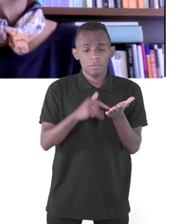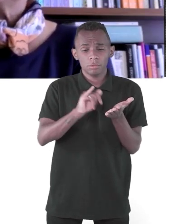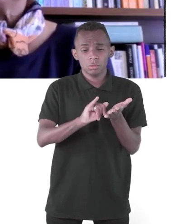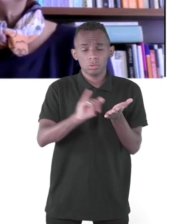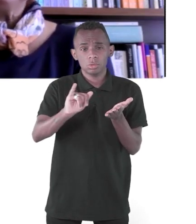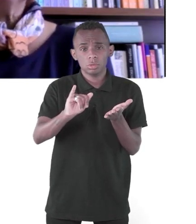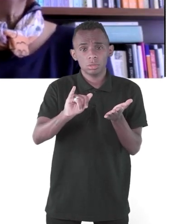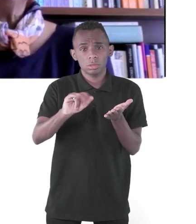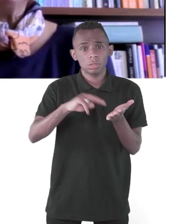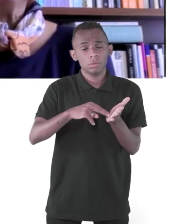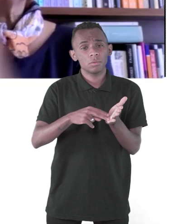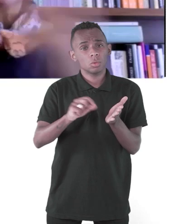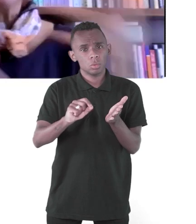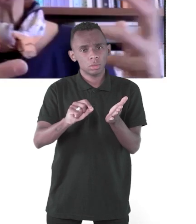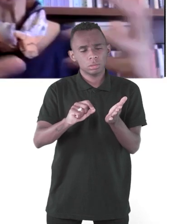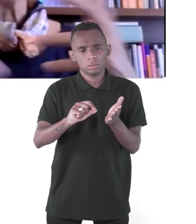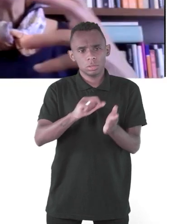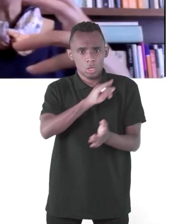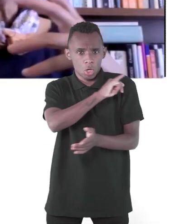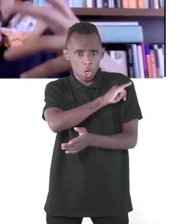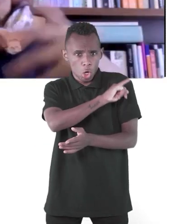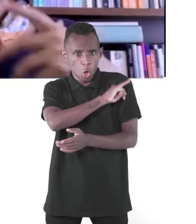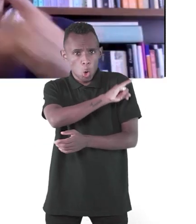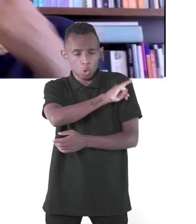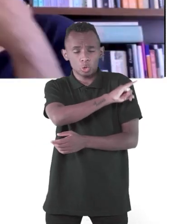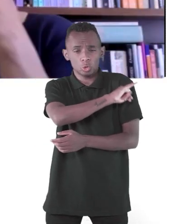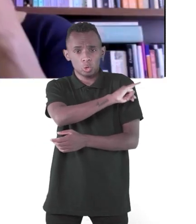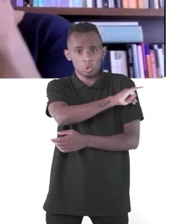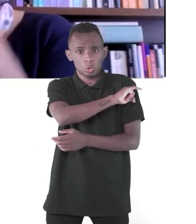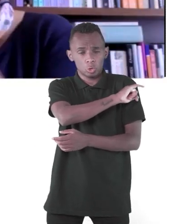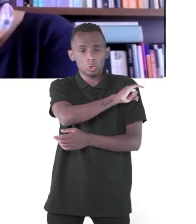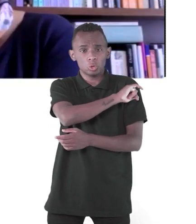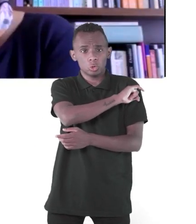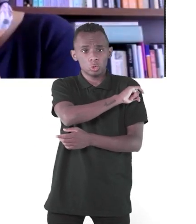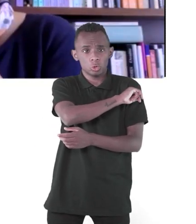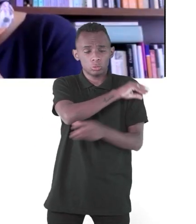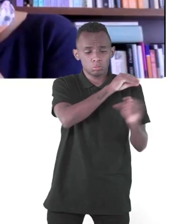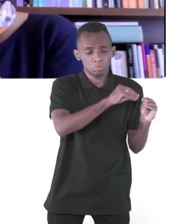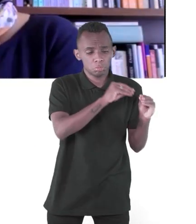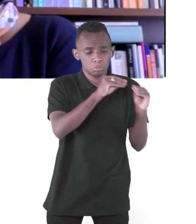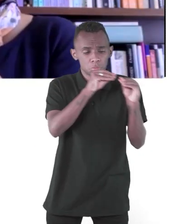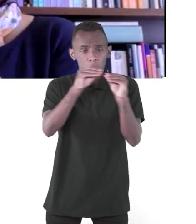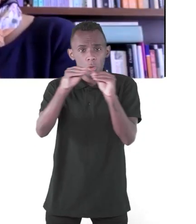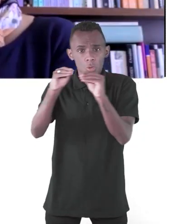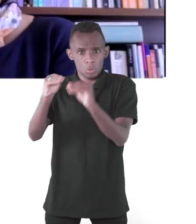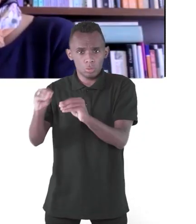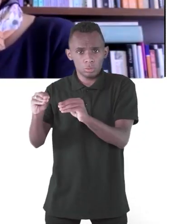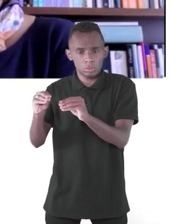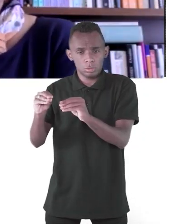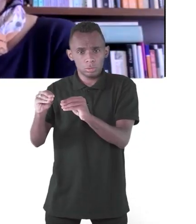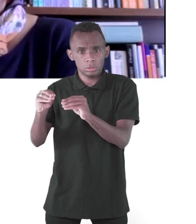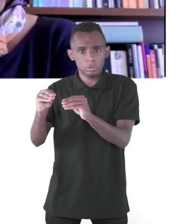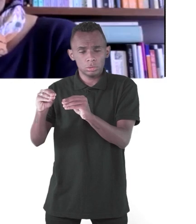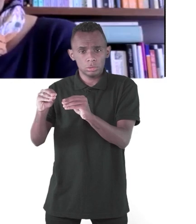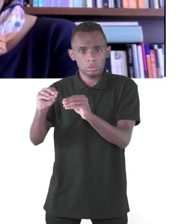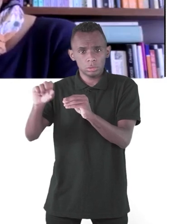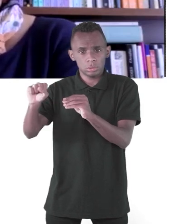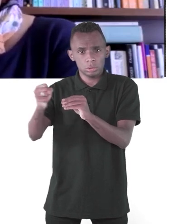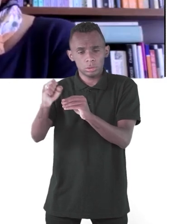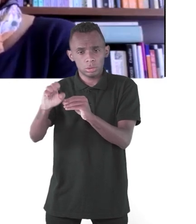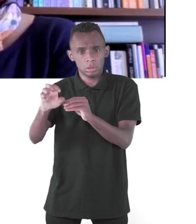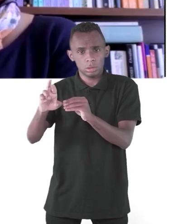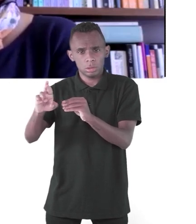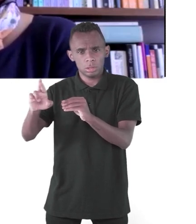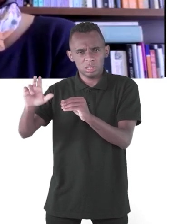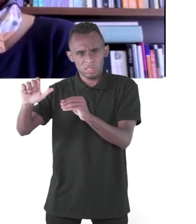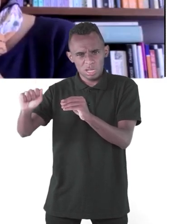diz que saindo do Rio de Janeiro, né, da cidade do Rio de Janeiro, para ir morar na Serra, ele foi